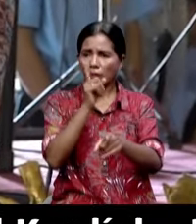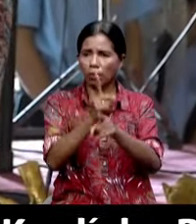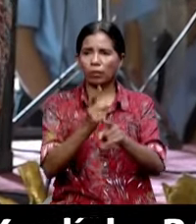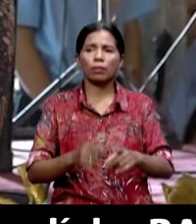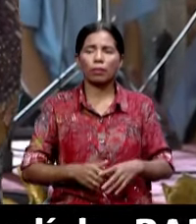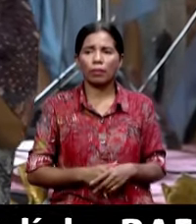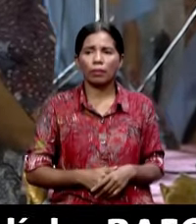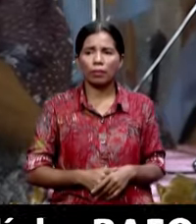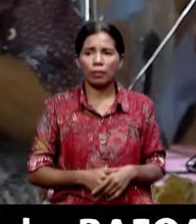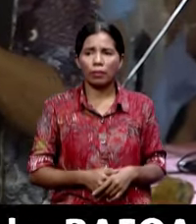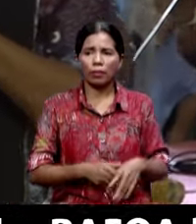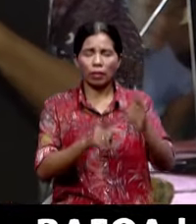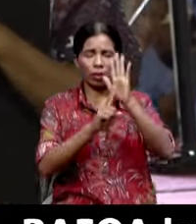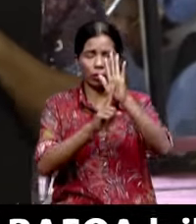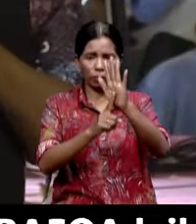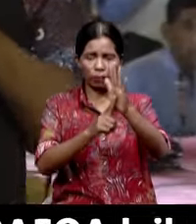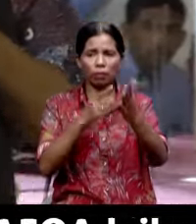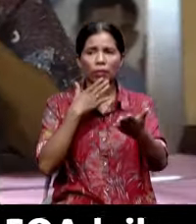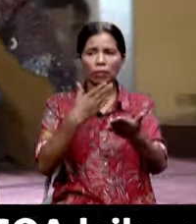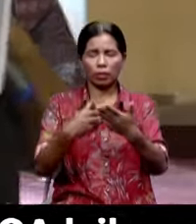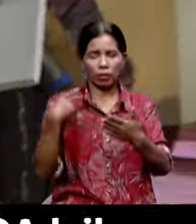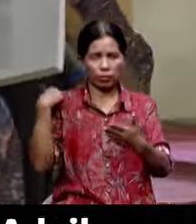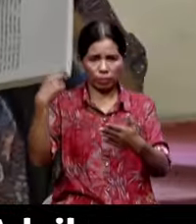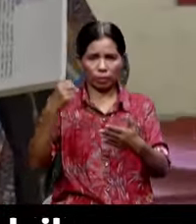nem a tudo. A tudo que mente. A tudo